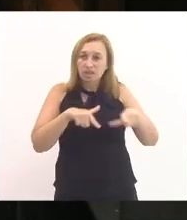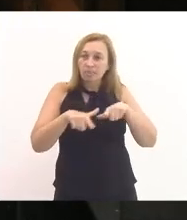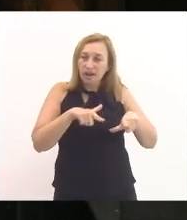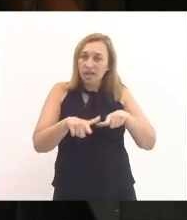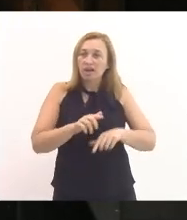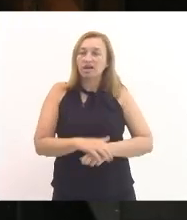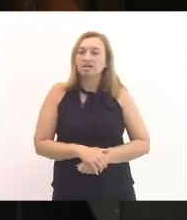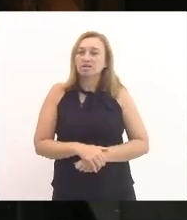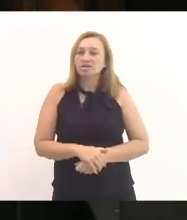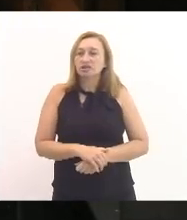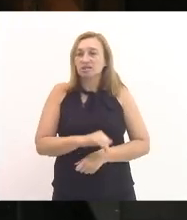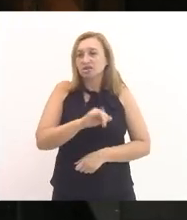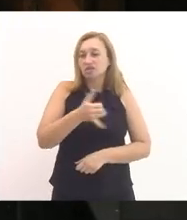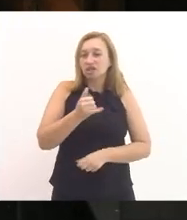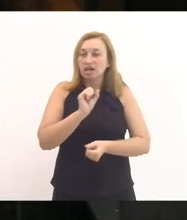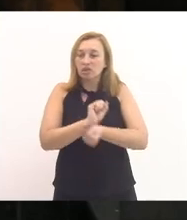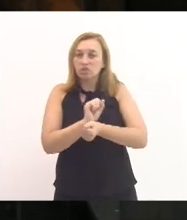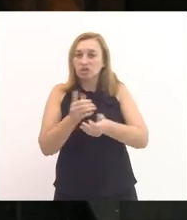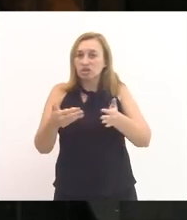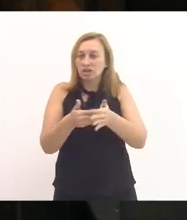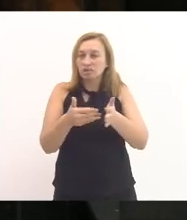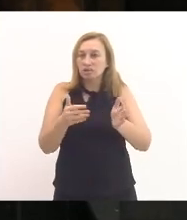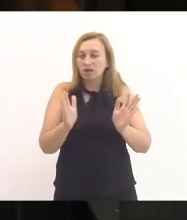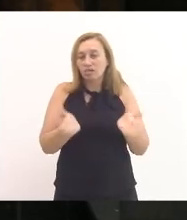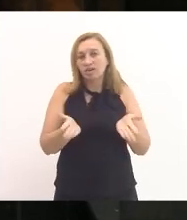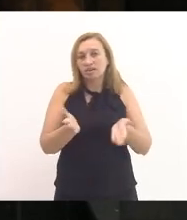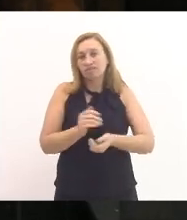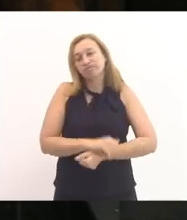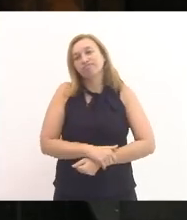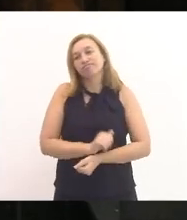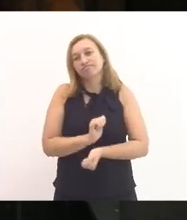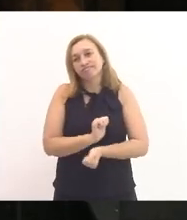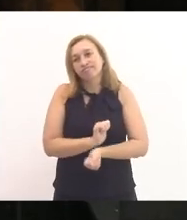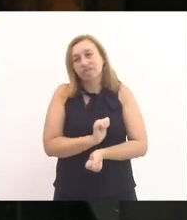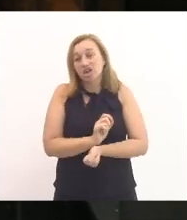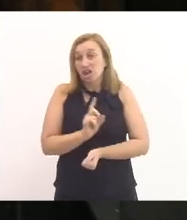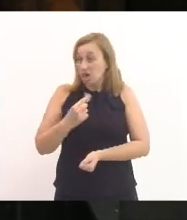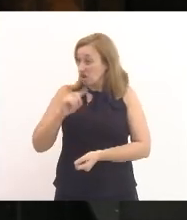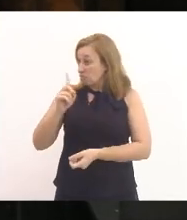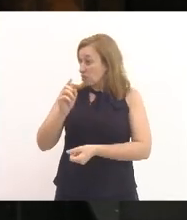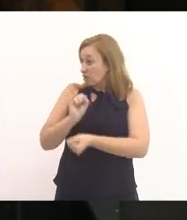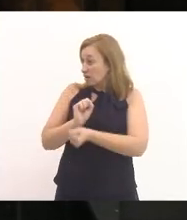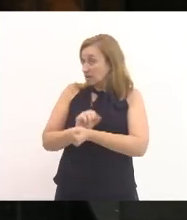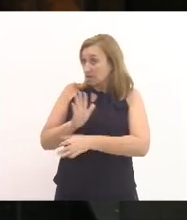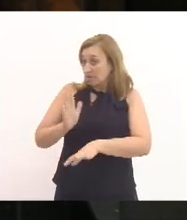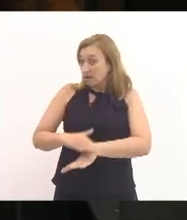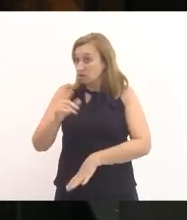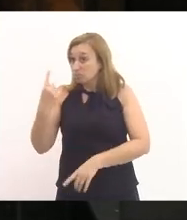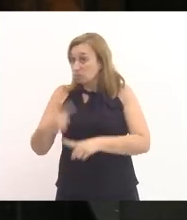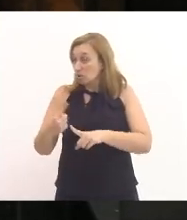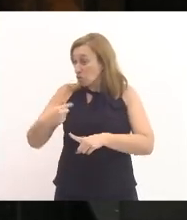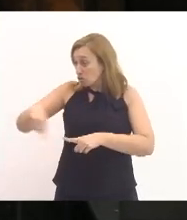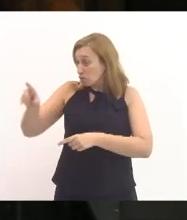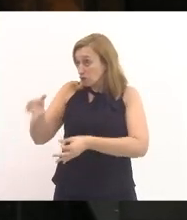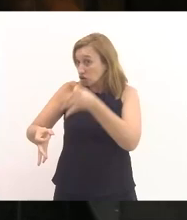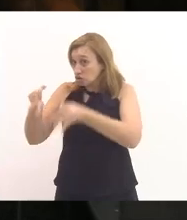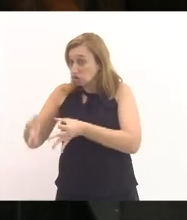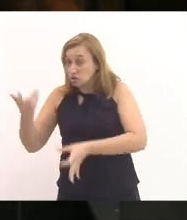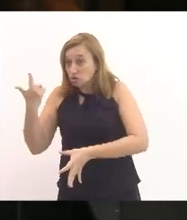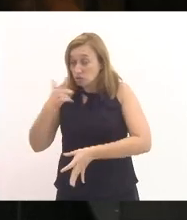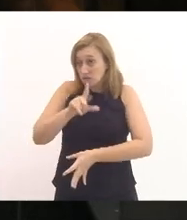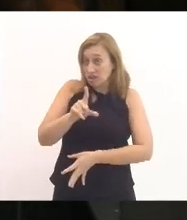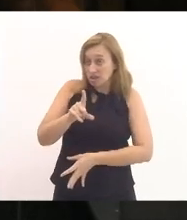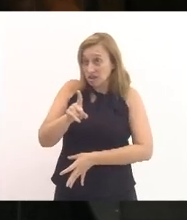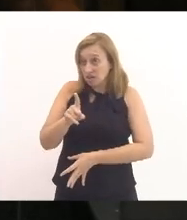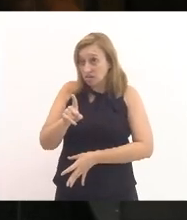pedido administrativo em janeiro estou até hoje aguardando e quer dizer não aguardei mais que foi para justiça consegui exercer